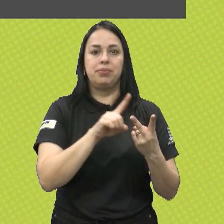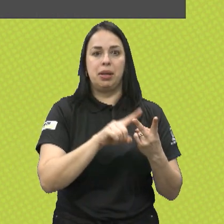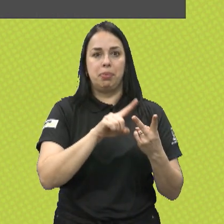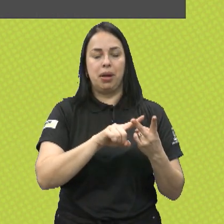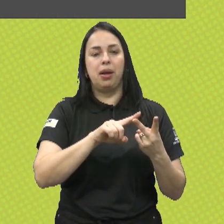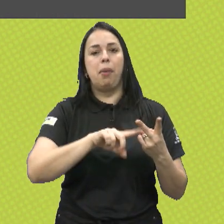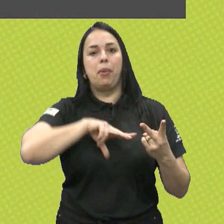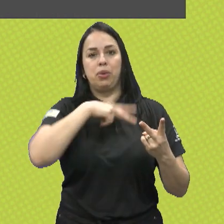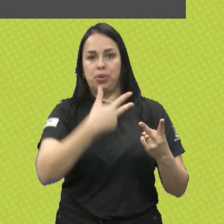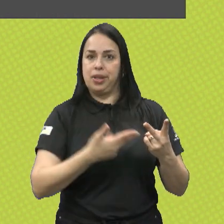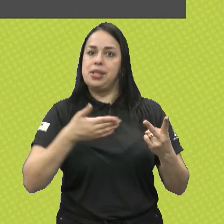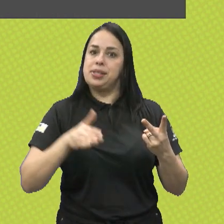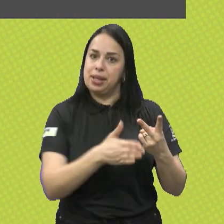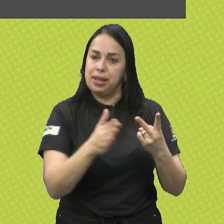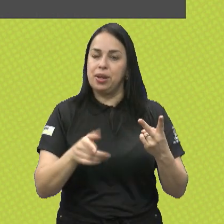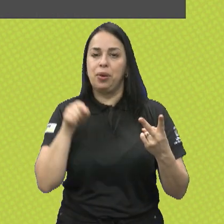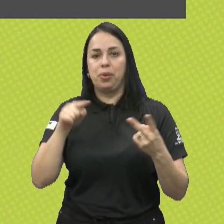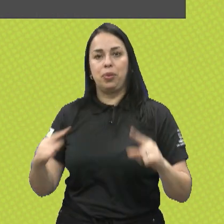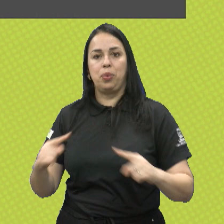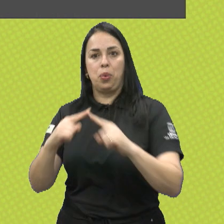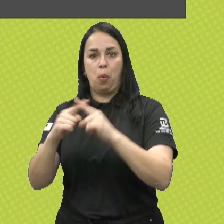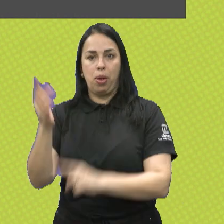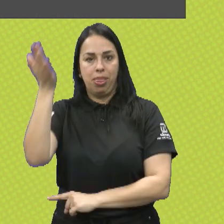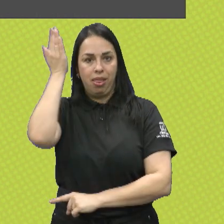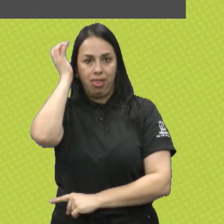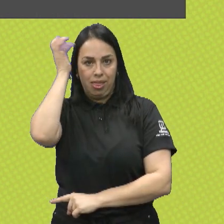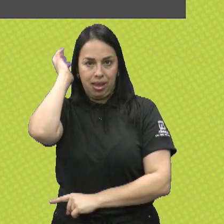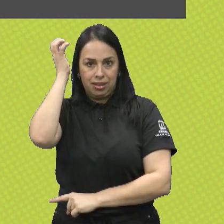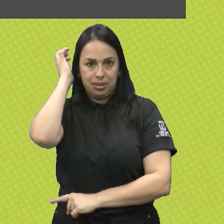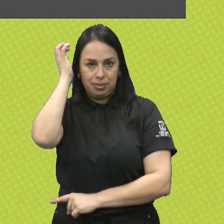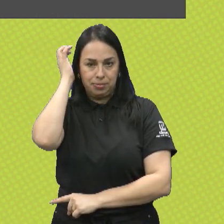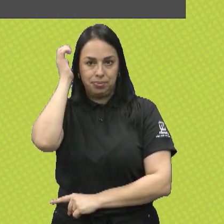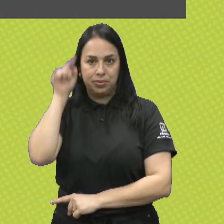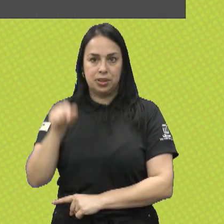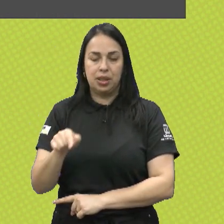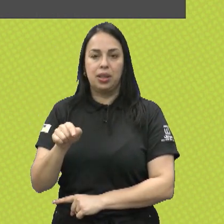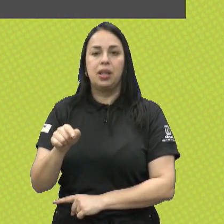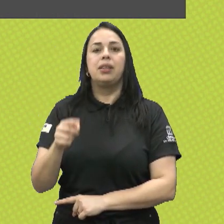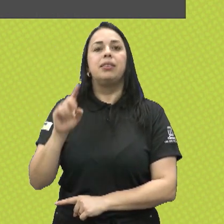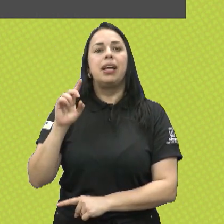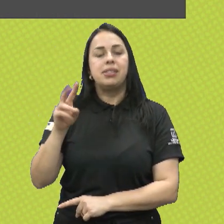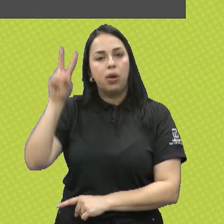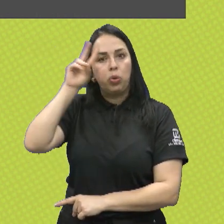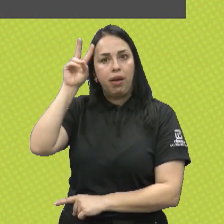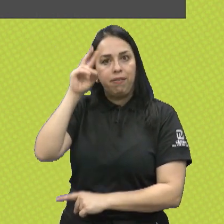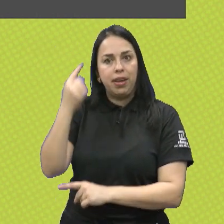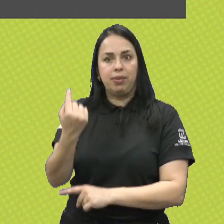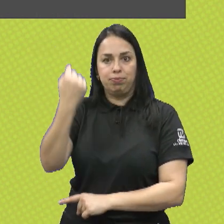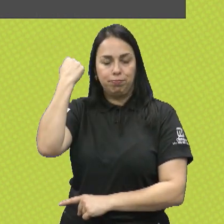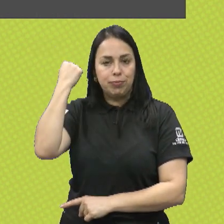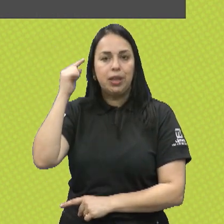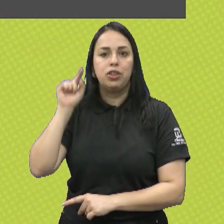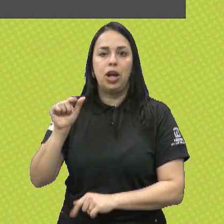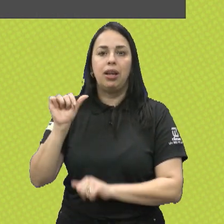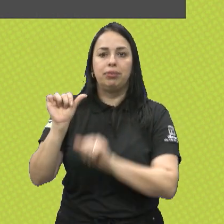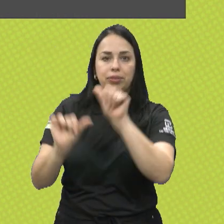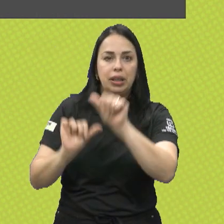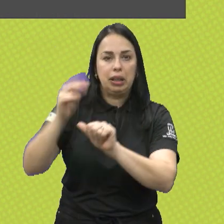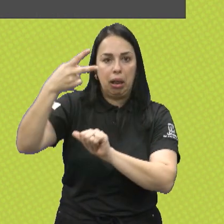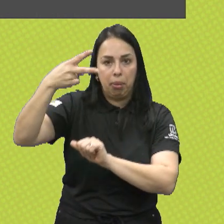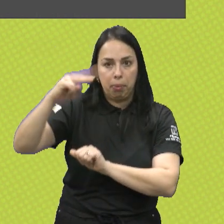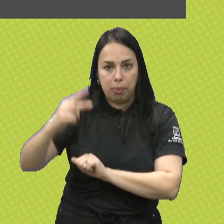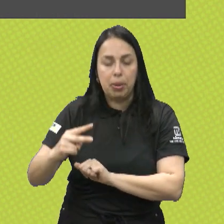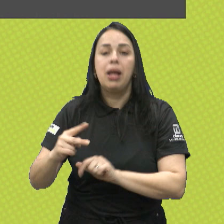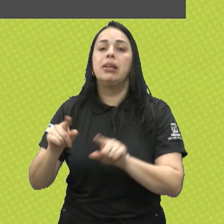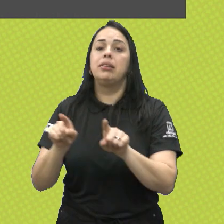Santo André. Santo André que, aliás, na segunda-feira bateu o Oeste por 1-0. Você vai ver a tabela, deu uma modificada ali na tabela e ajudou,